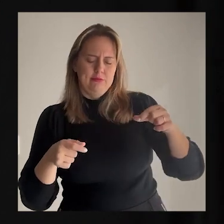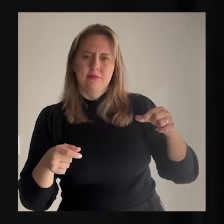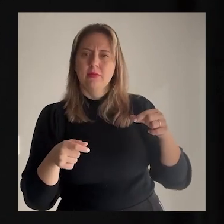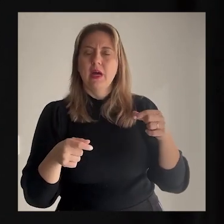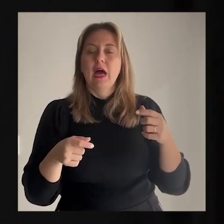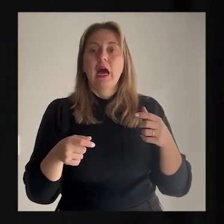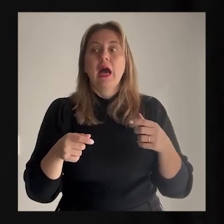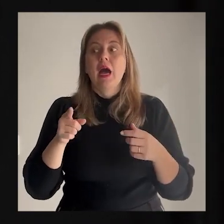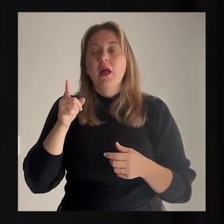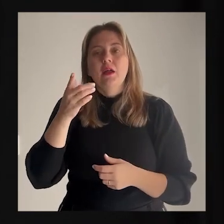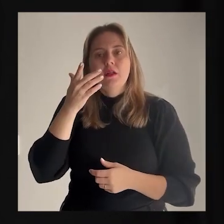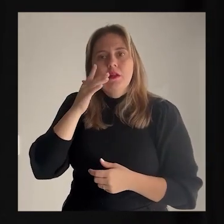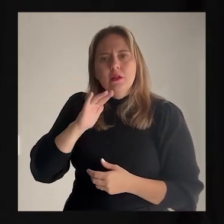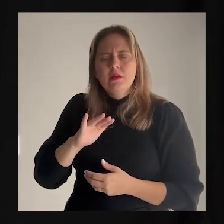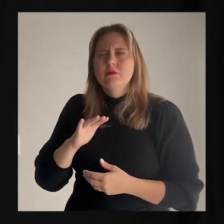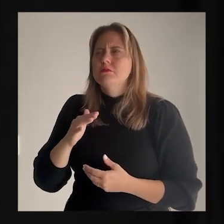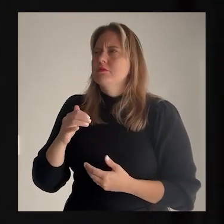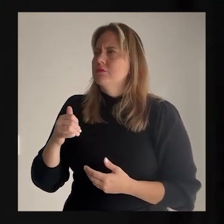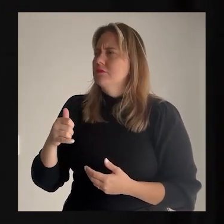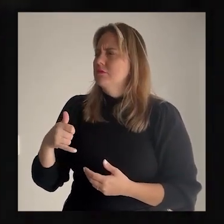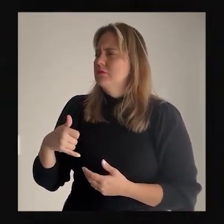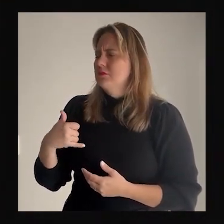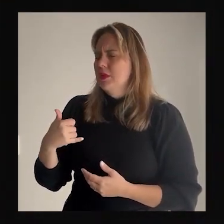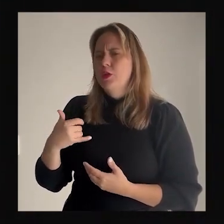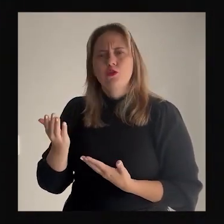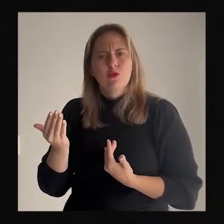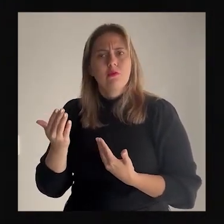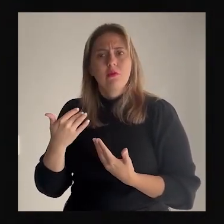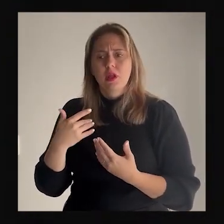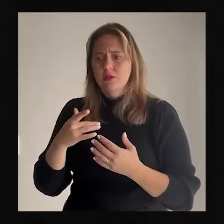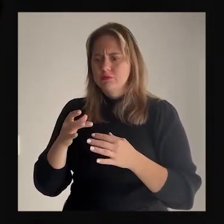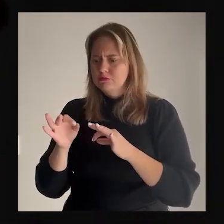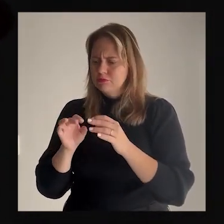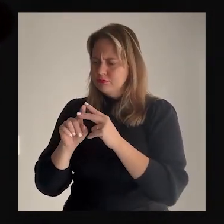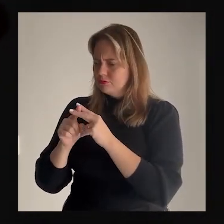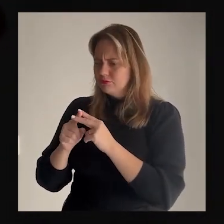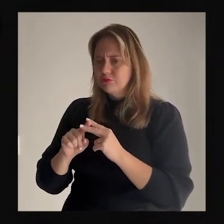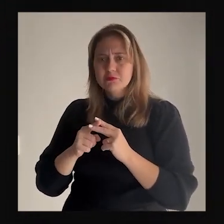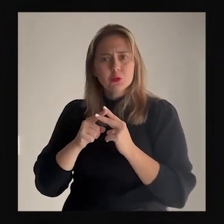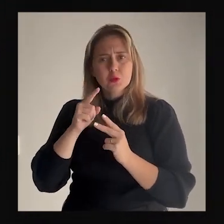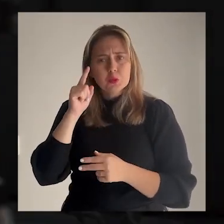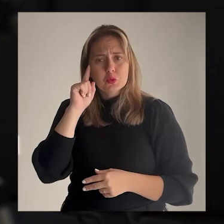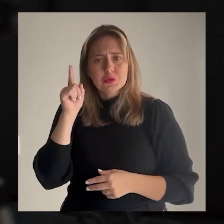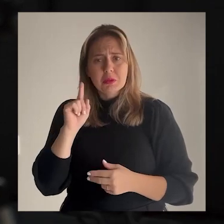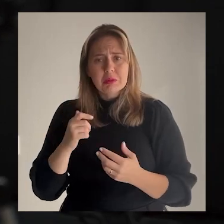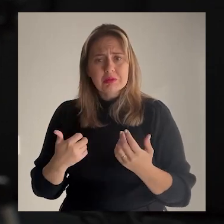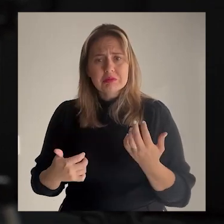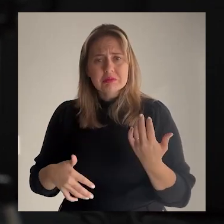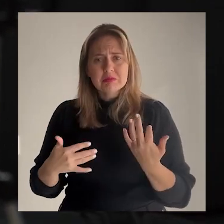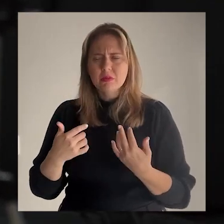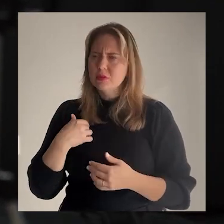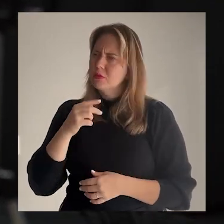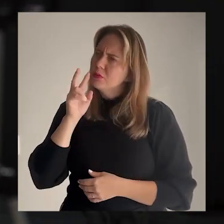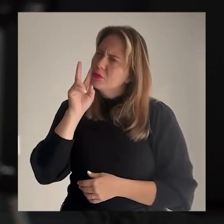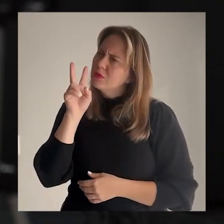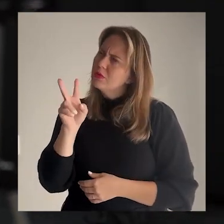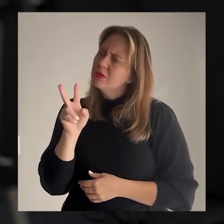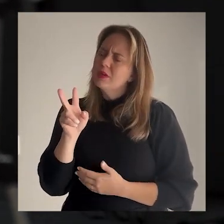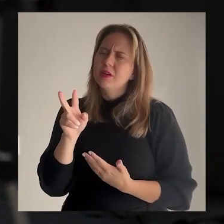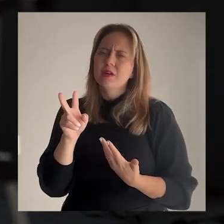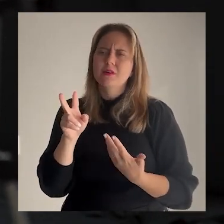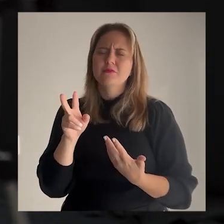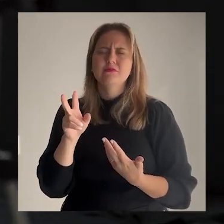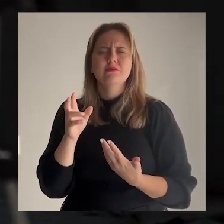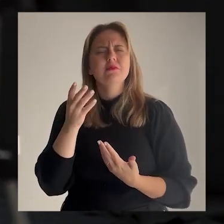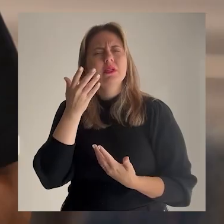quebrada. E quando ele era pequeno, quando ele era adolescente, ele consertou o violão, assim, mesmo sem saber tocar. E eu vendo aquilo